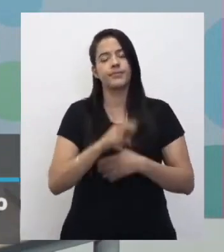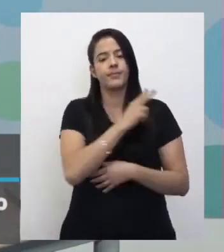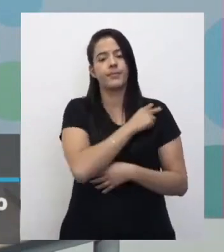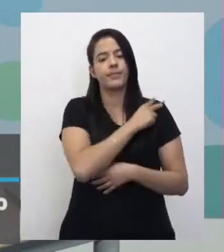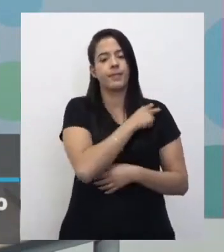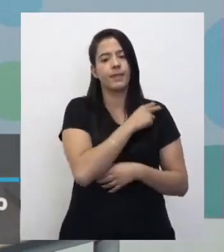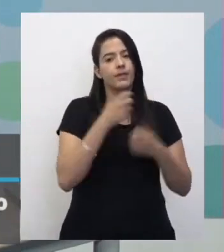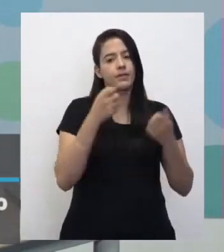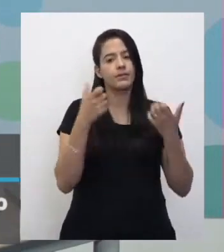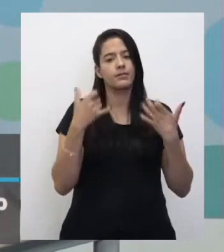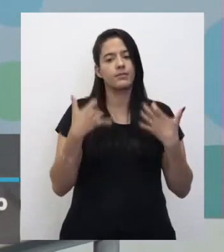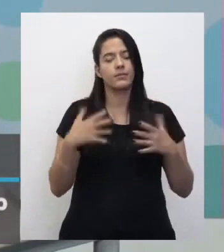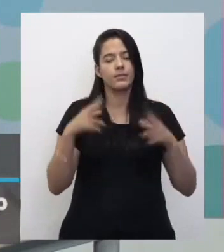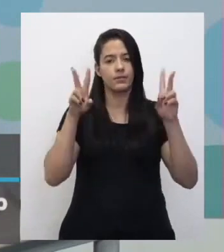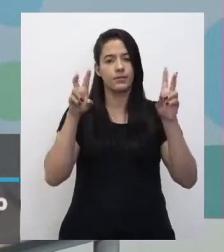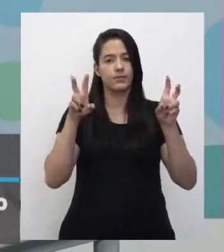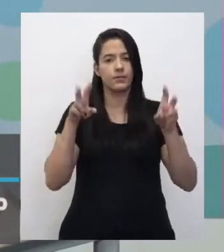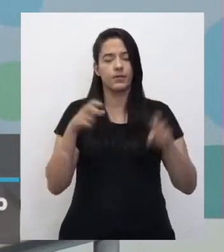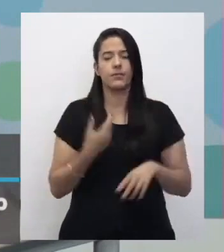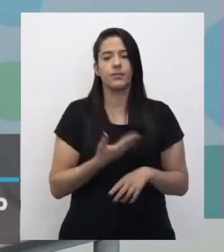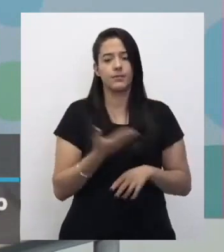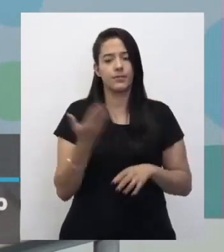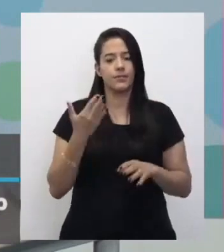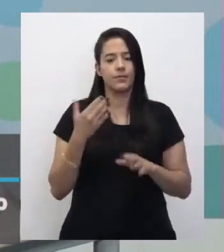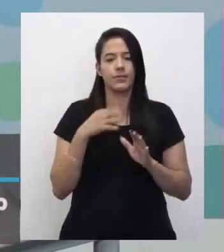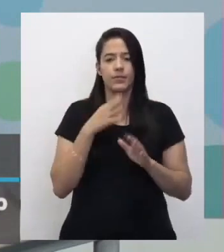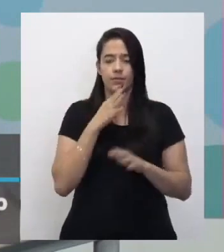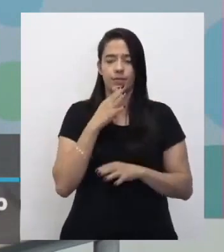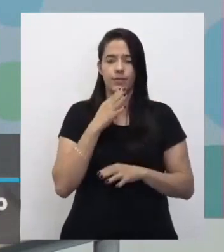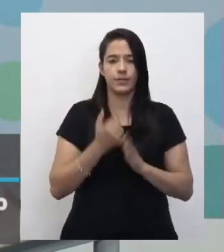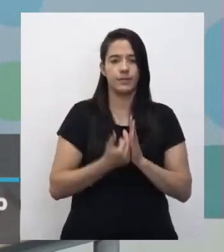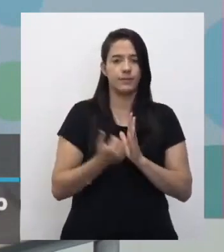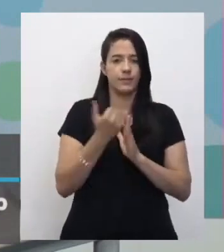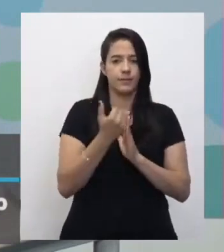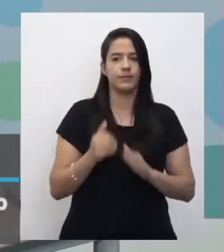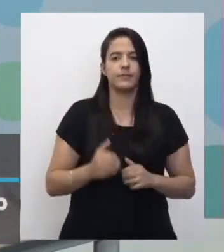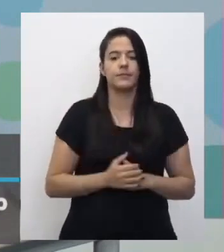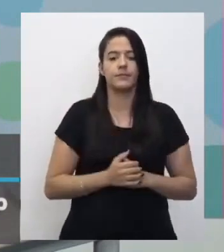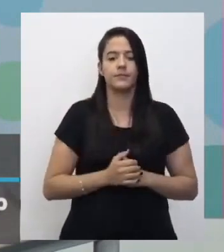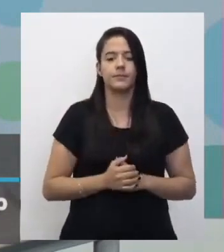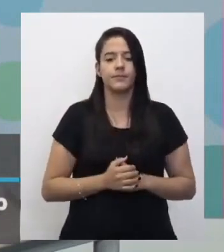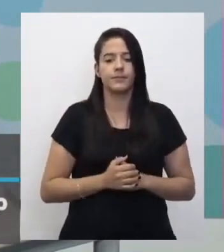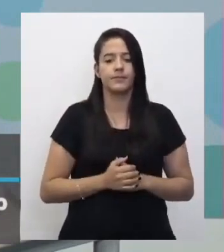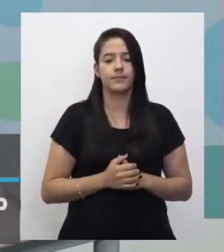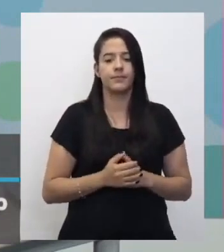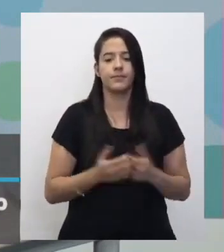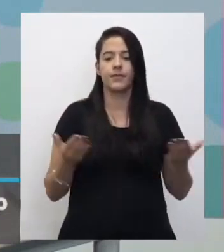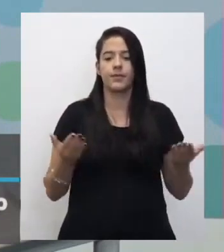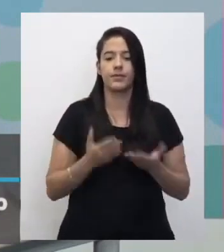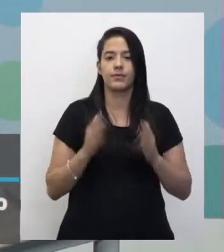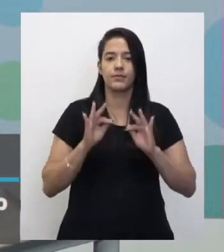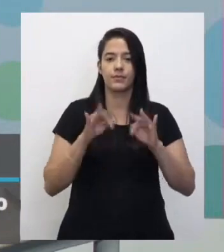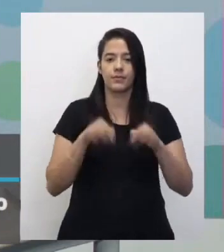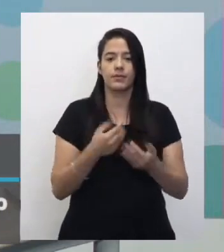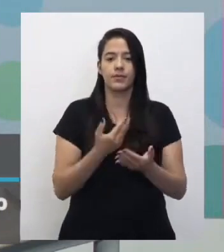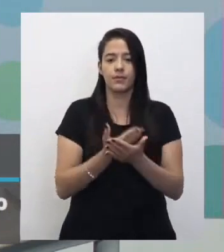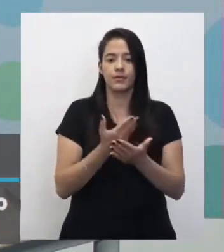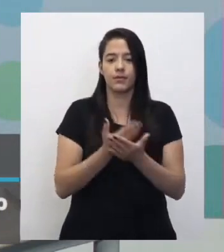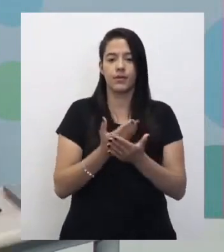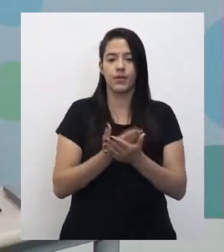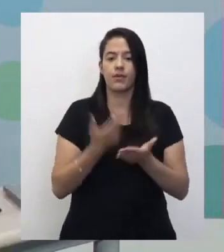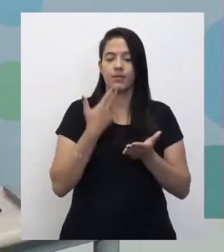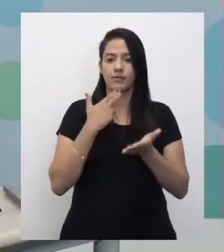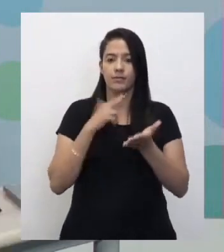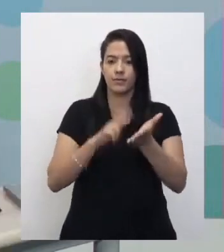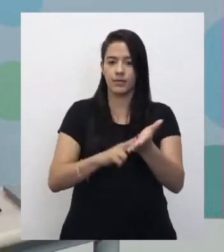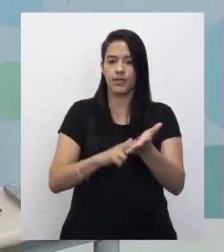médio, sobre esse tema, para vocês irem se inteirando aí, certo? Vamos finalizando a nossa aula falando agora das cartas